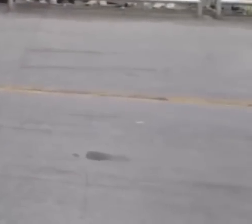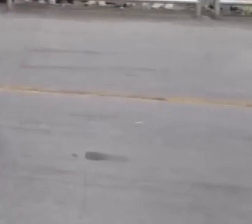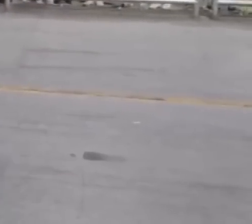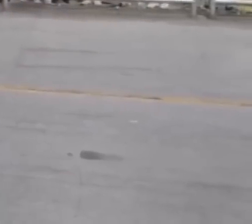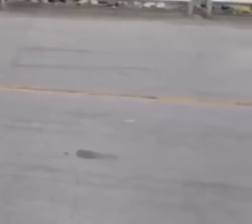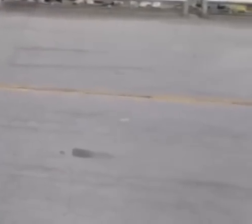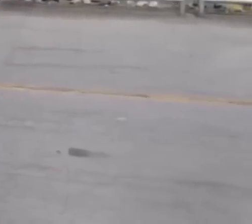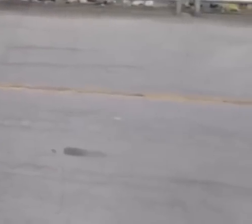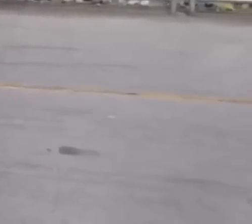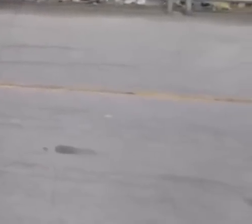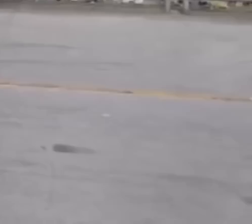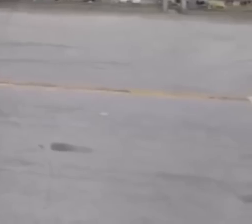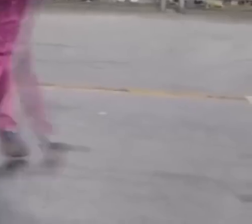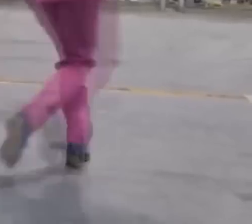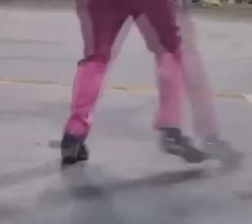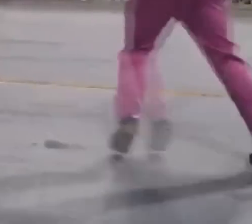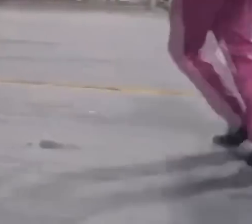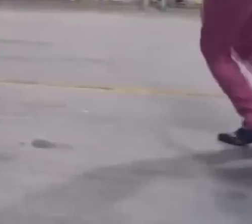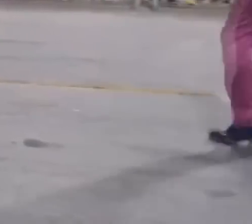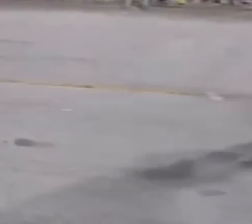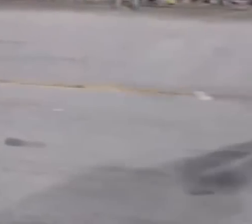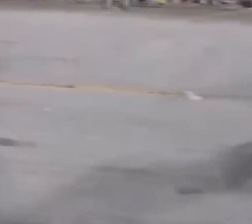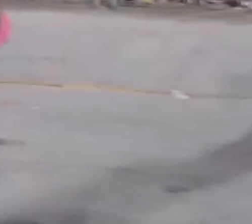de igualdade racial.